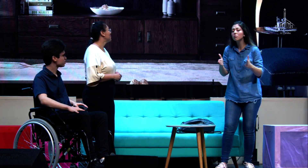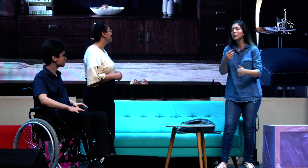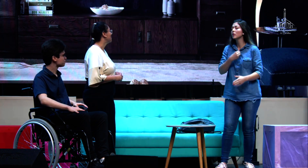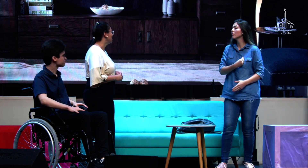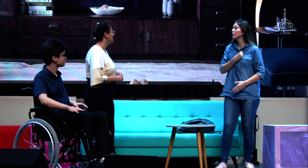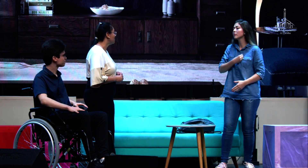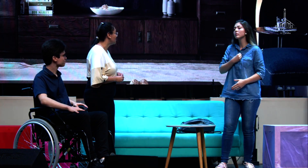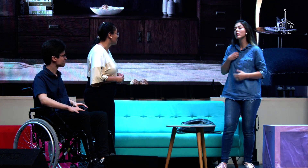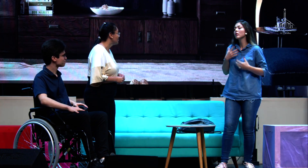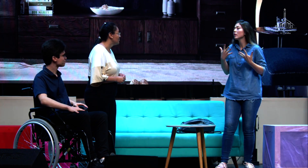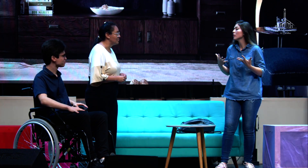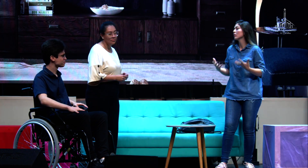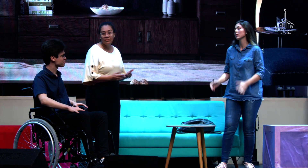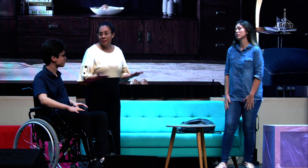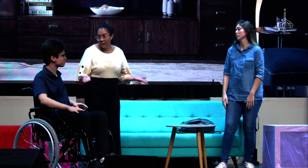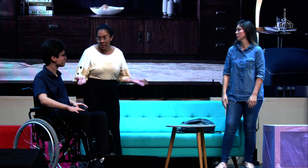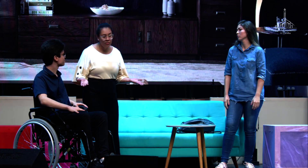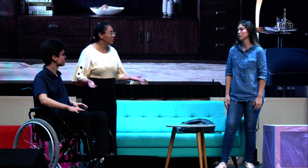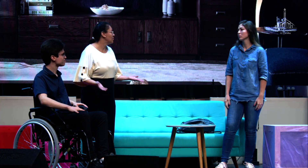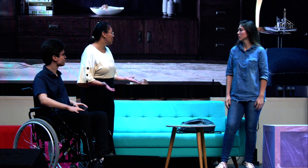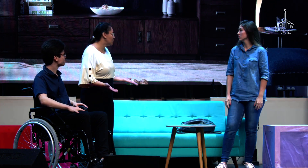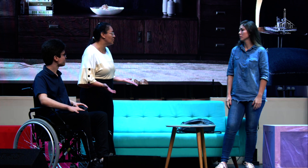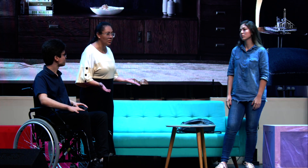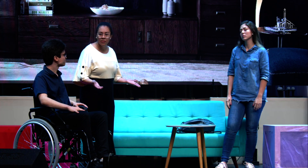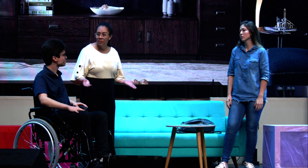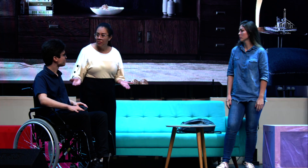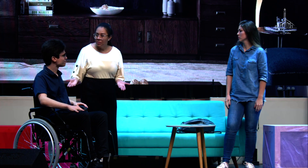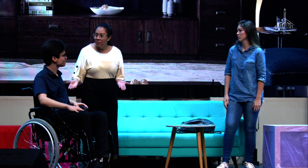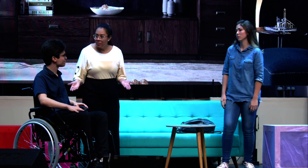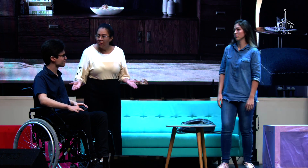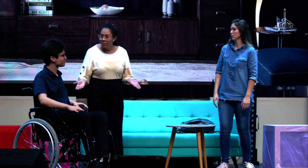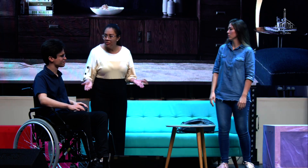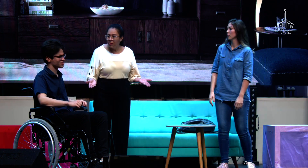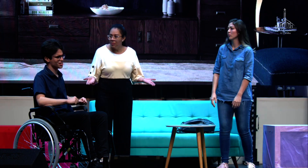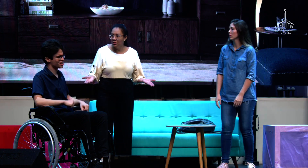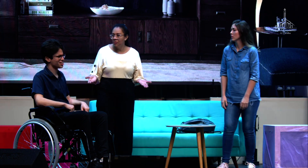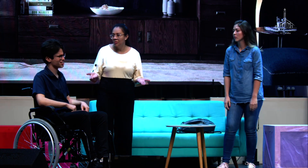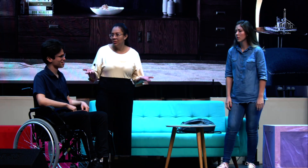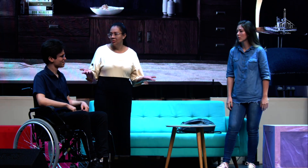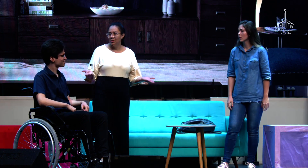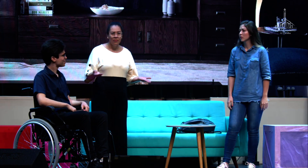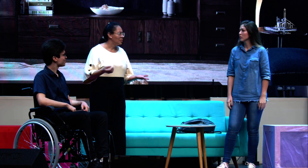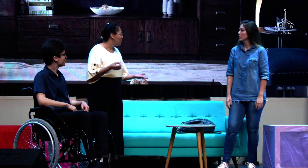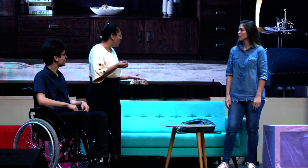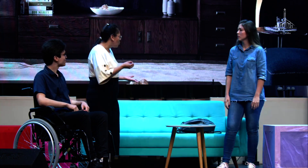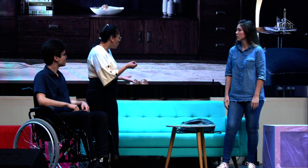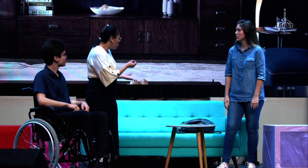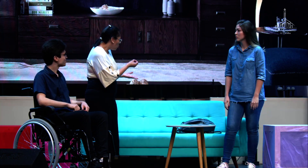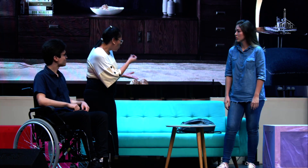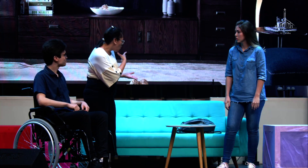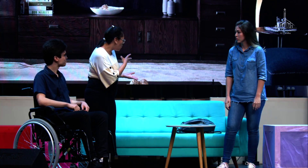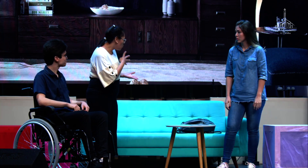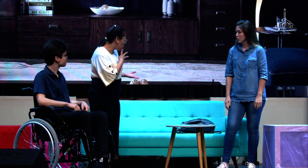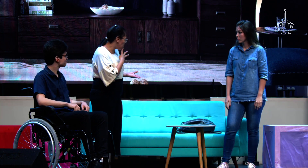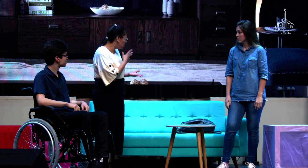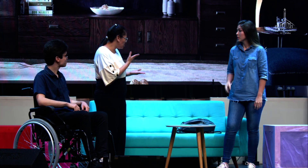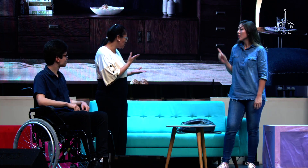Vocês sabem como eu ando e eu quero que vocês conheçam o mesmo caminho que o meu. Sim.